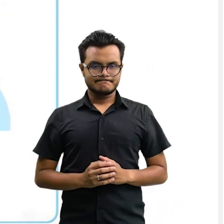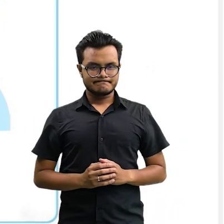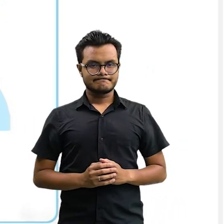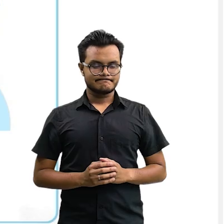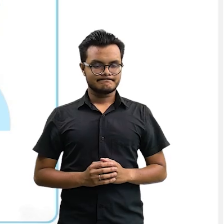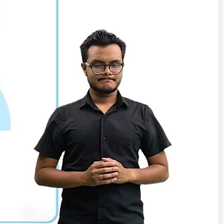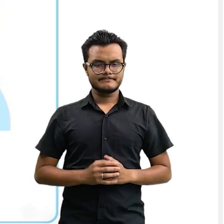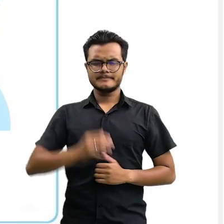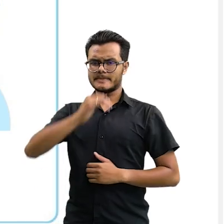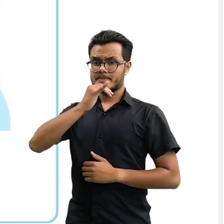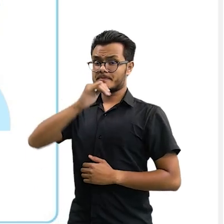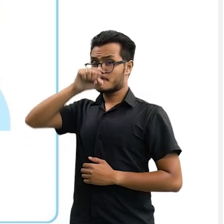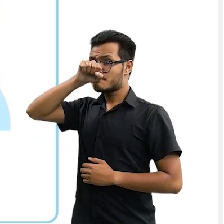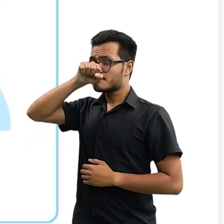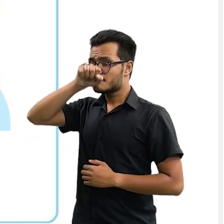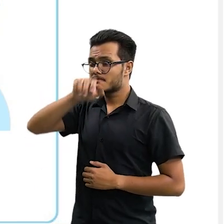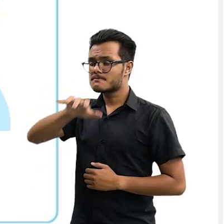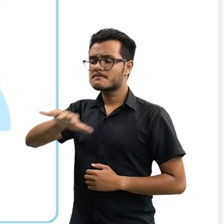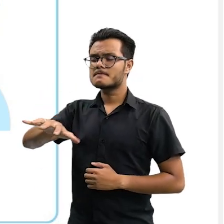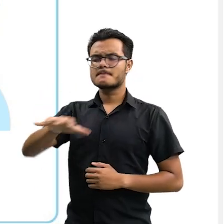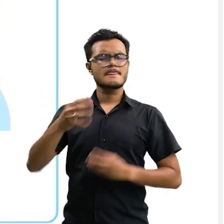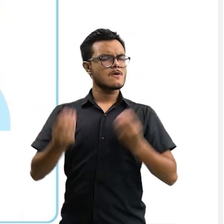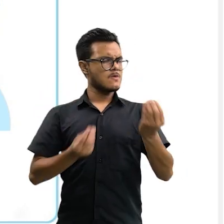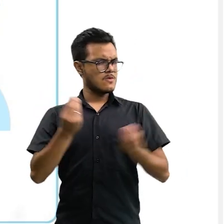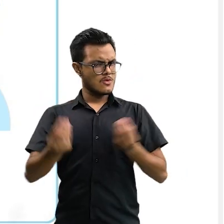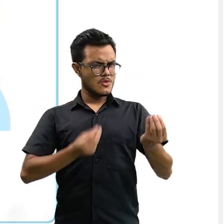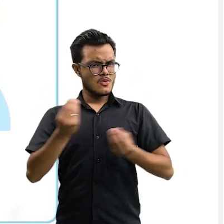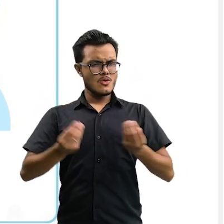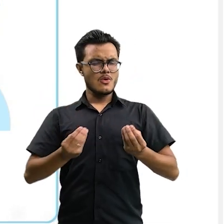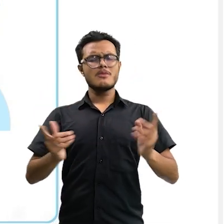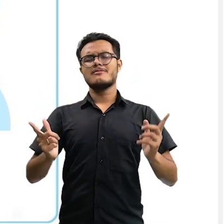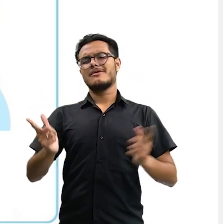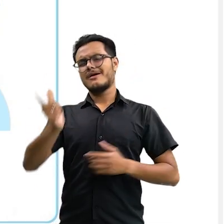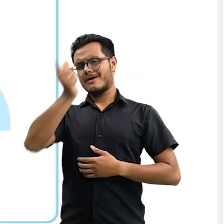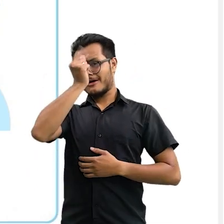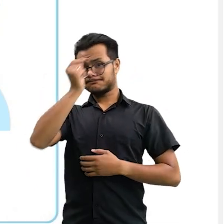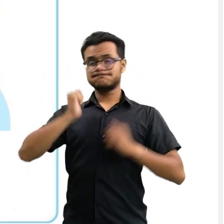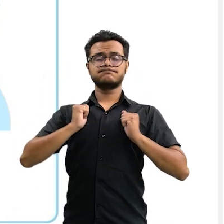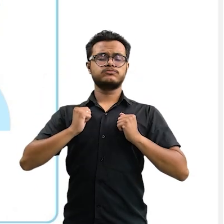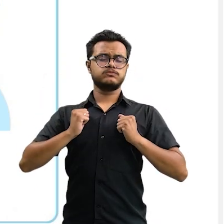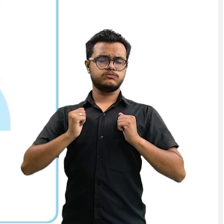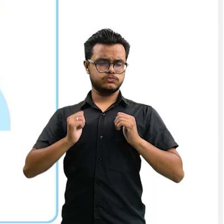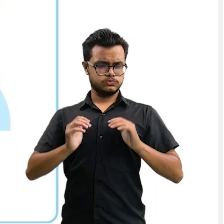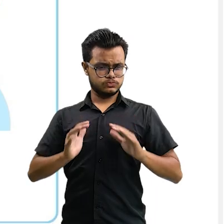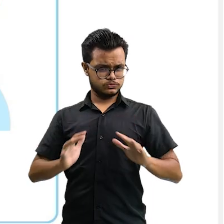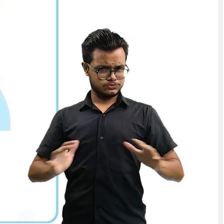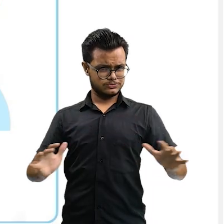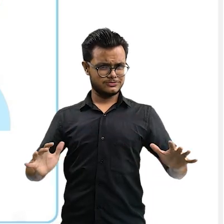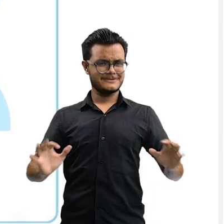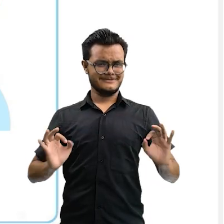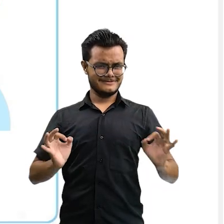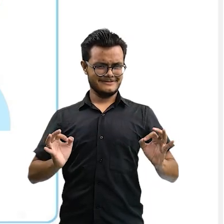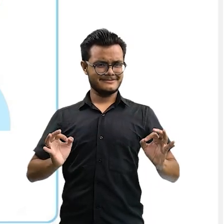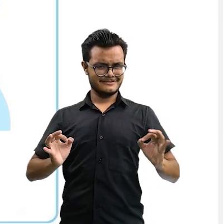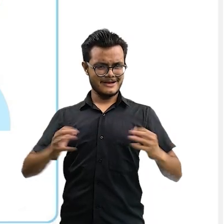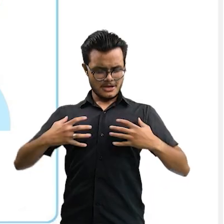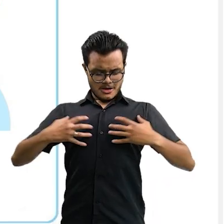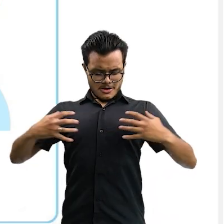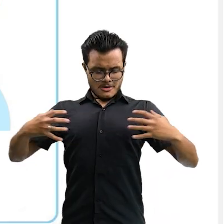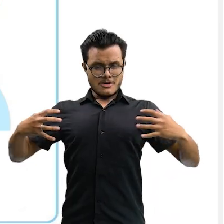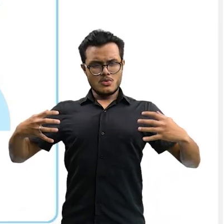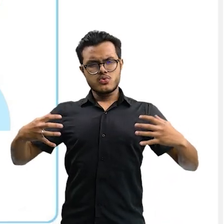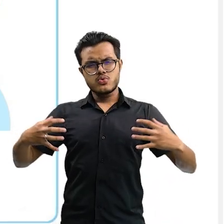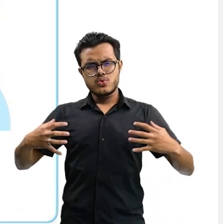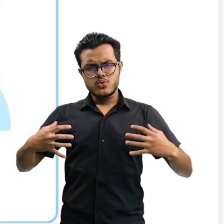Na expiração, relaxa, relaxa, relaxa músculo